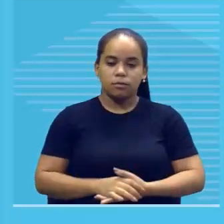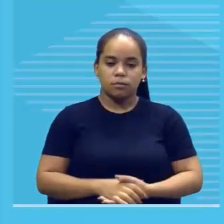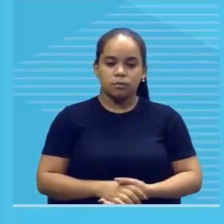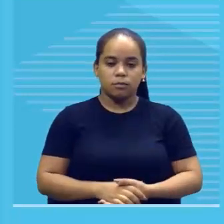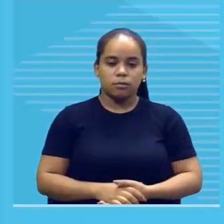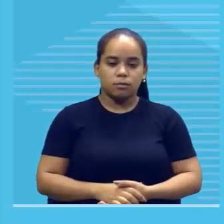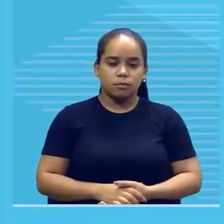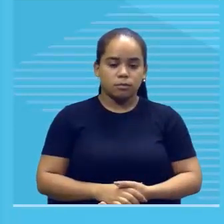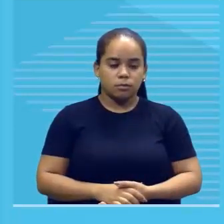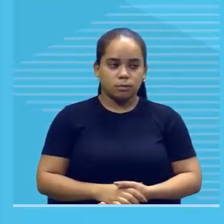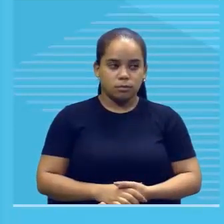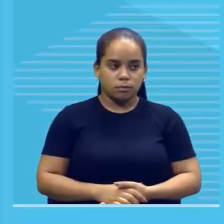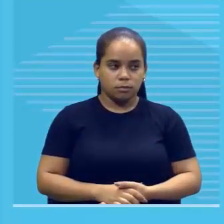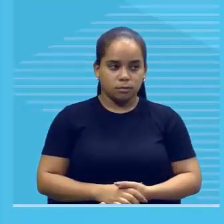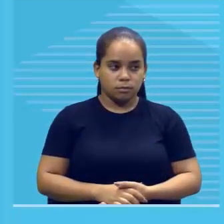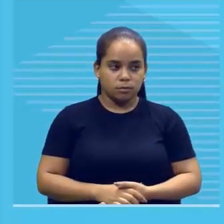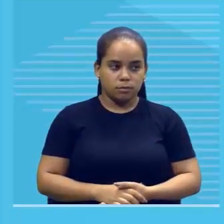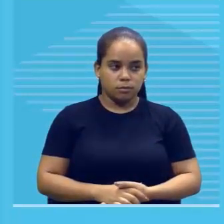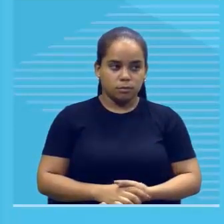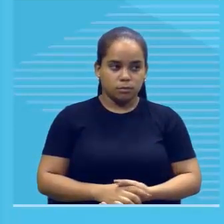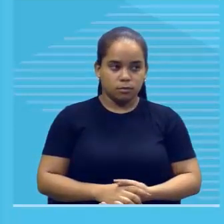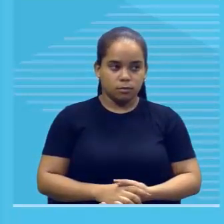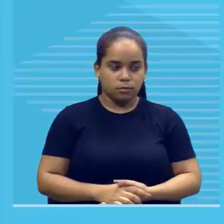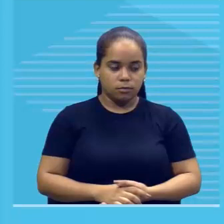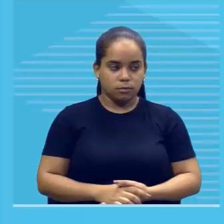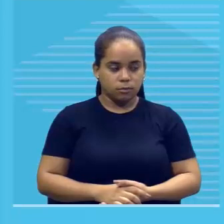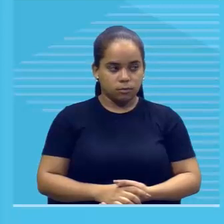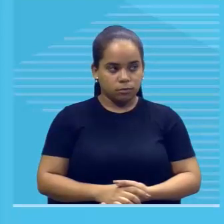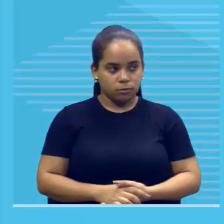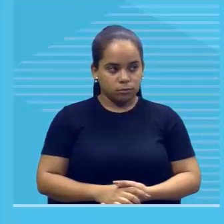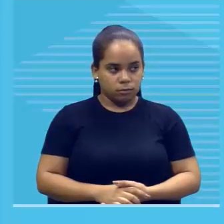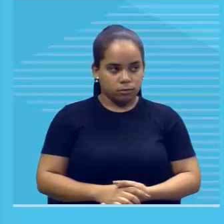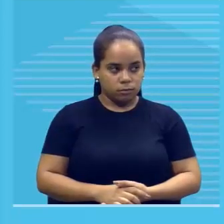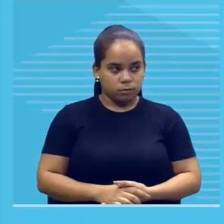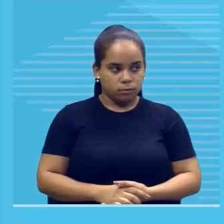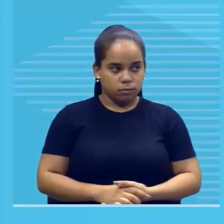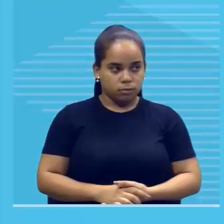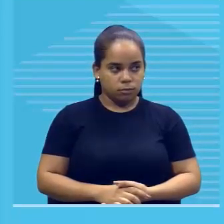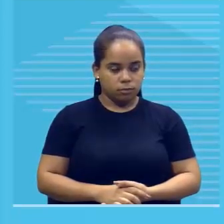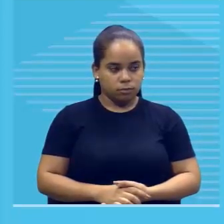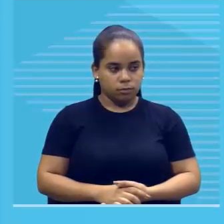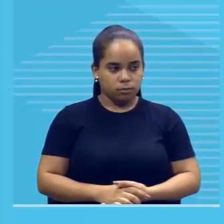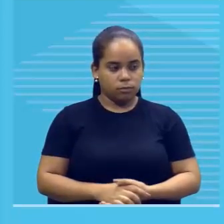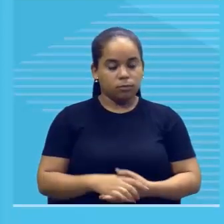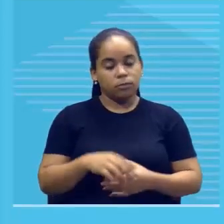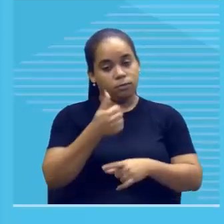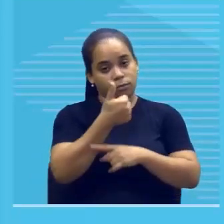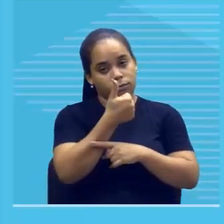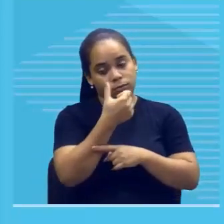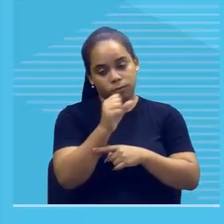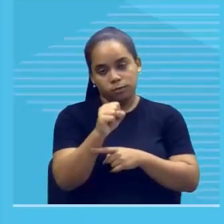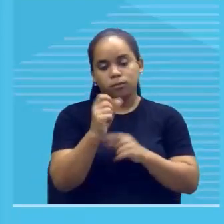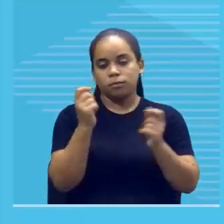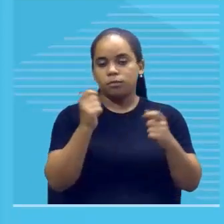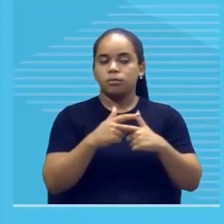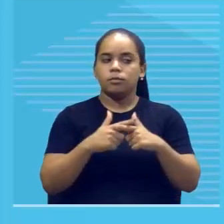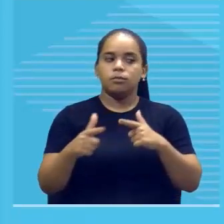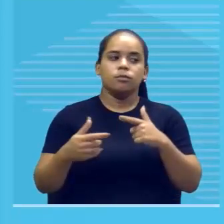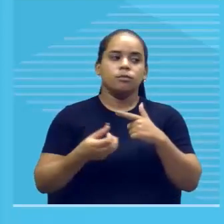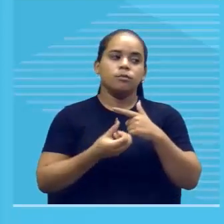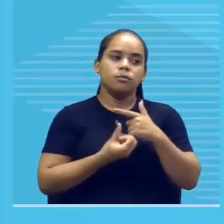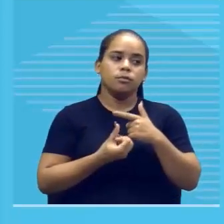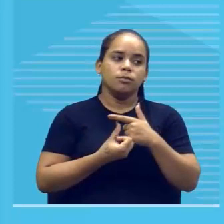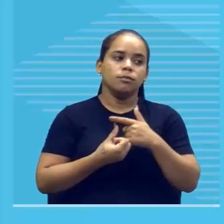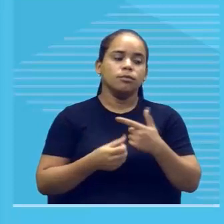há 18 X5 sobre seis eu consigo simplificar o 18 com seis aqui ó